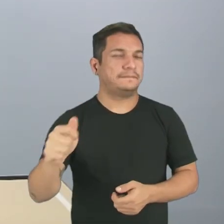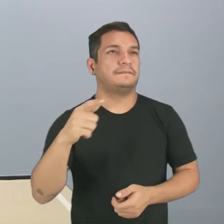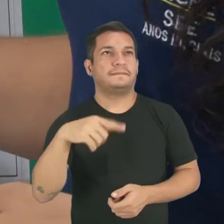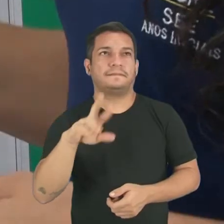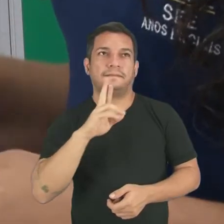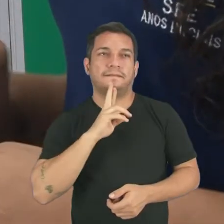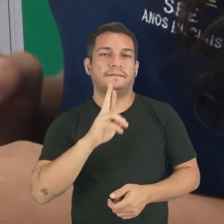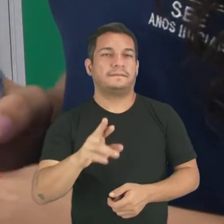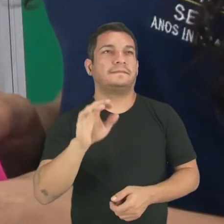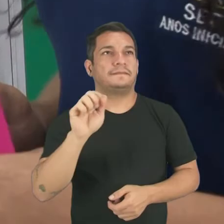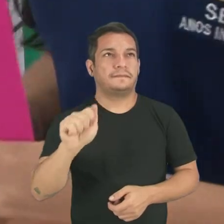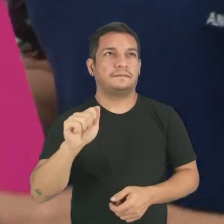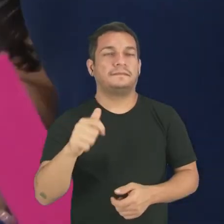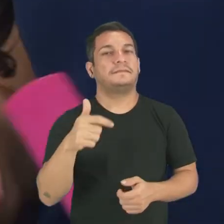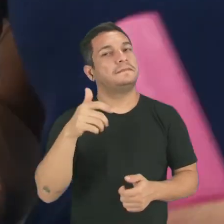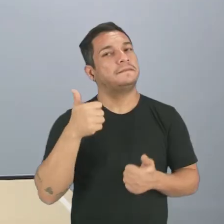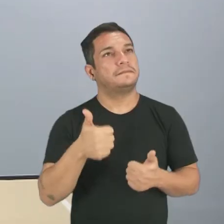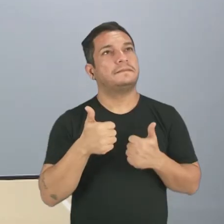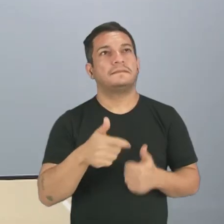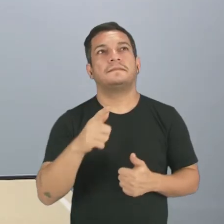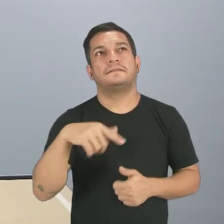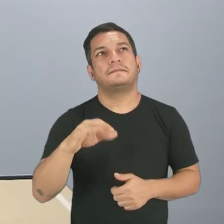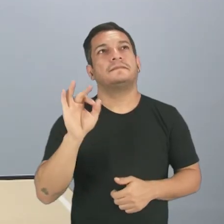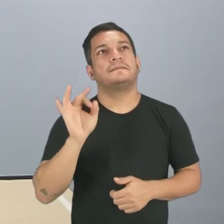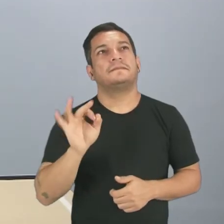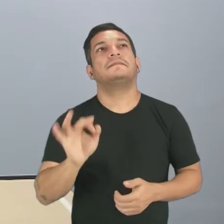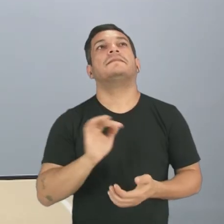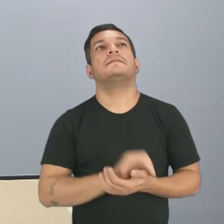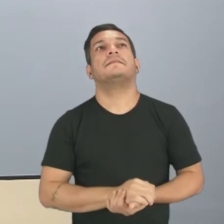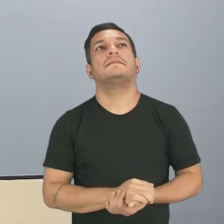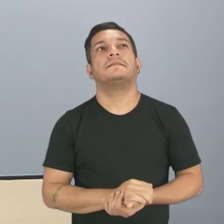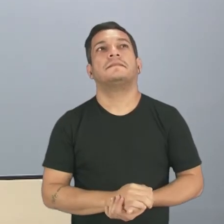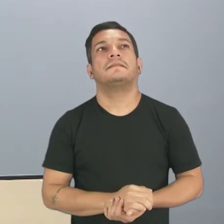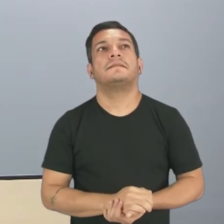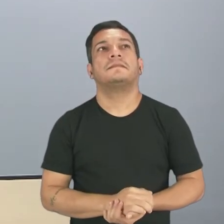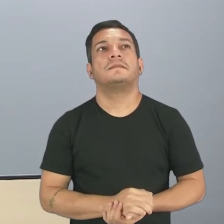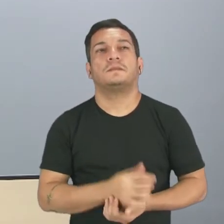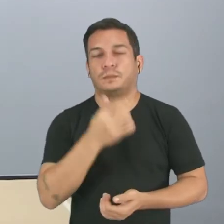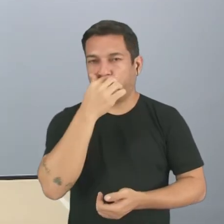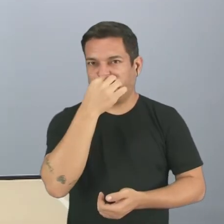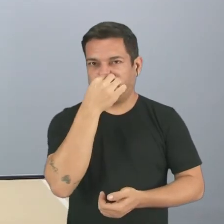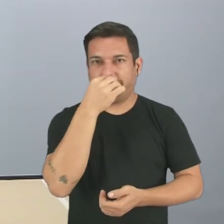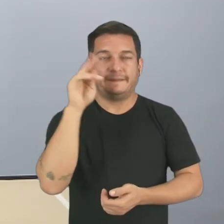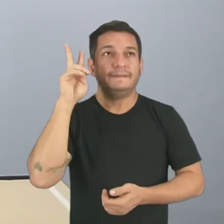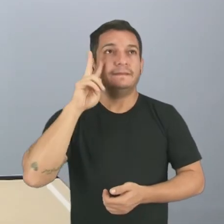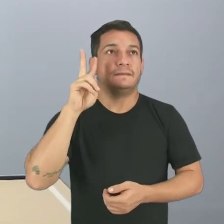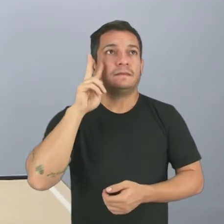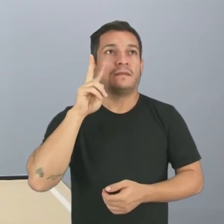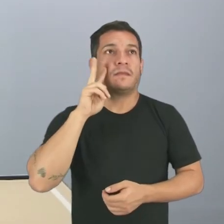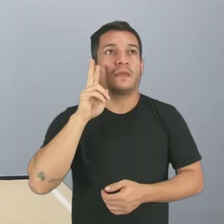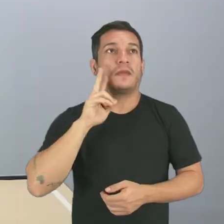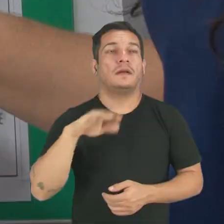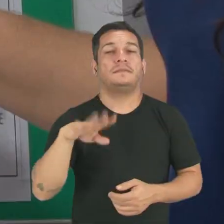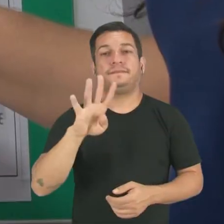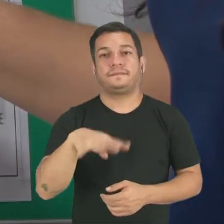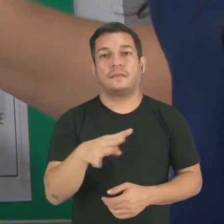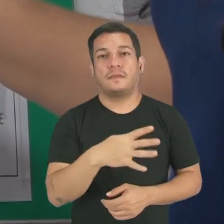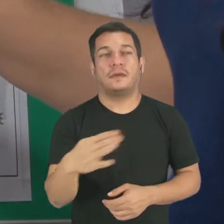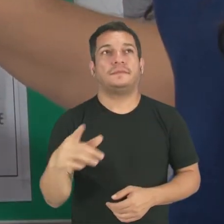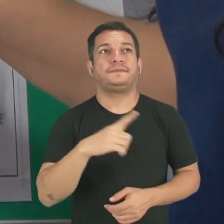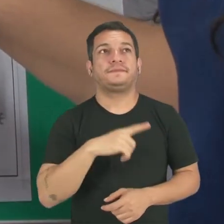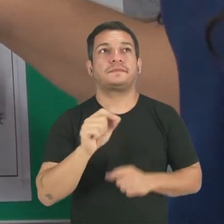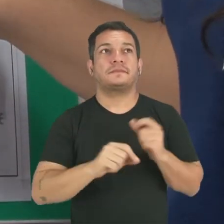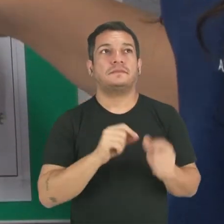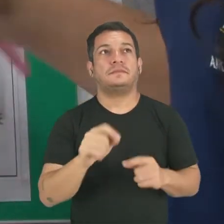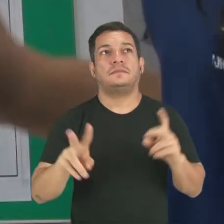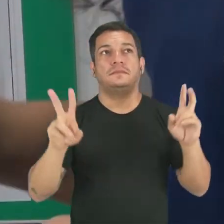você disse que é o A, muito bem, você acertou. Lembrando que na nossa tabela nós temos